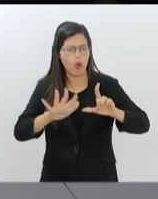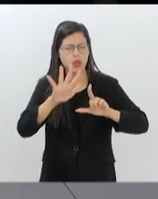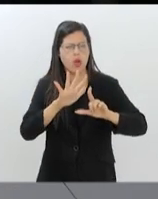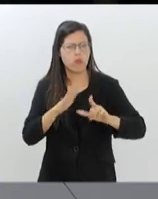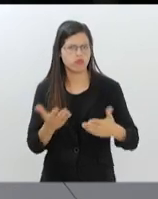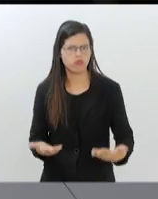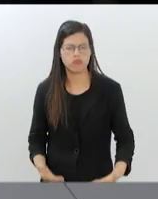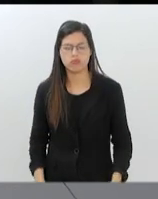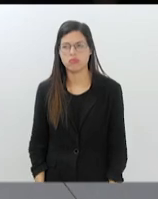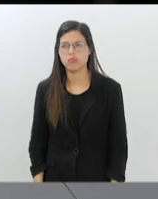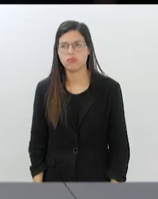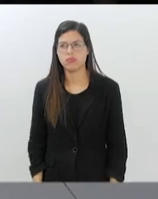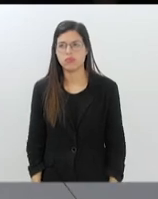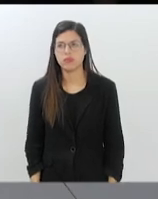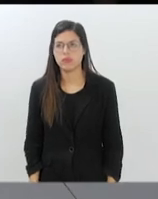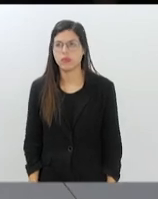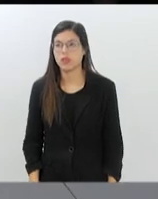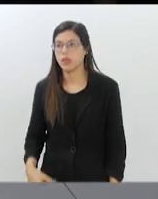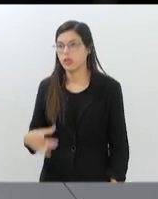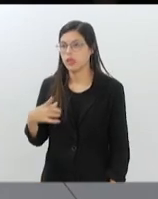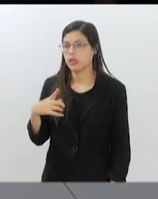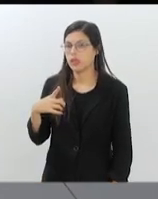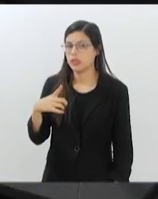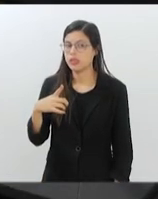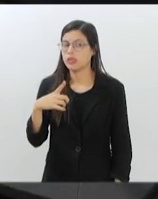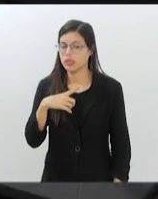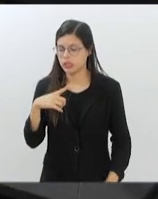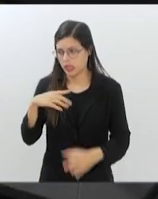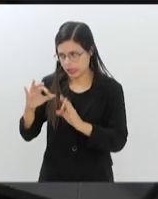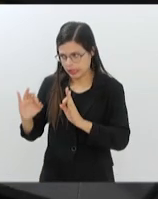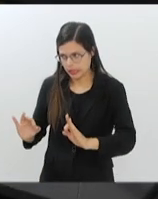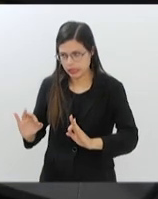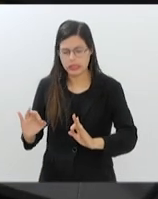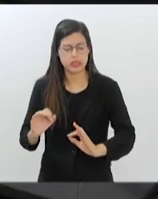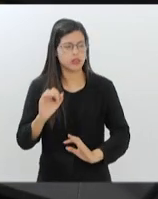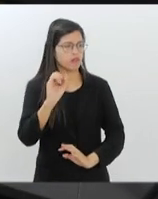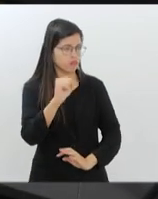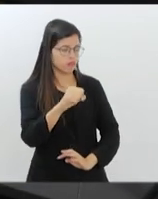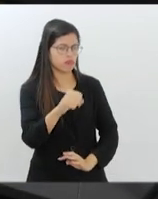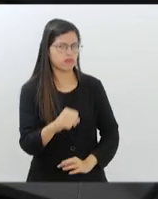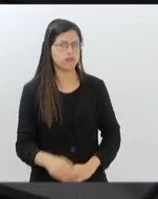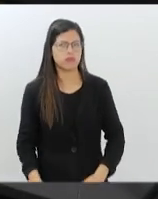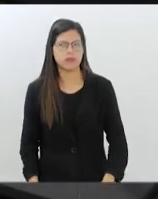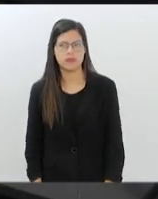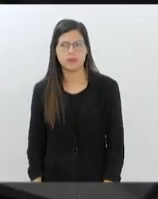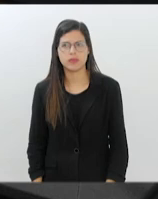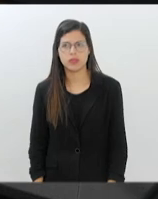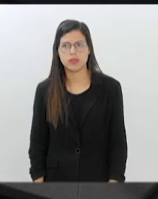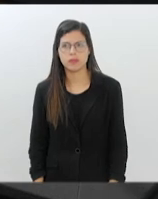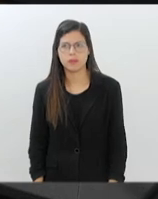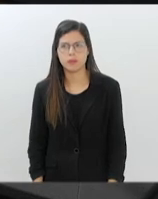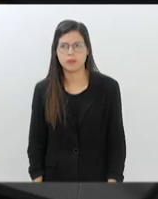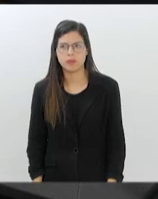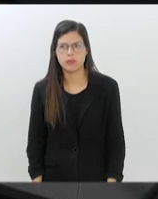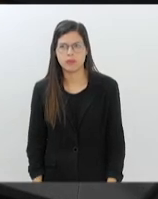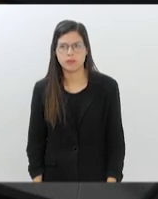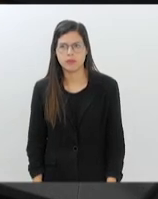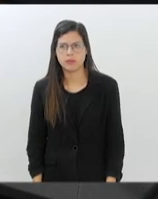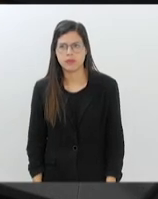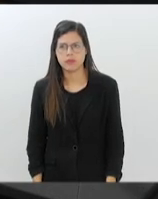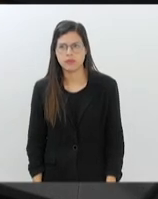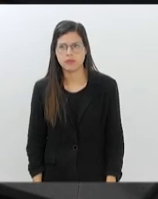portais senhor tem certeza do que o senhor tá falando tá tudo público sim cadê as Cadê